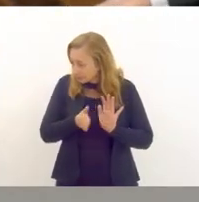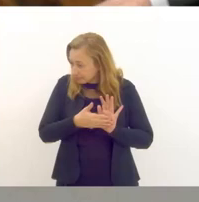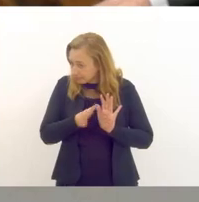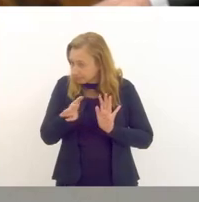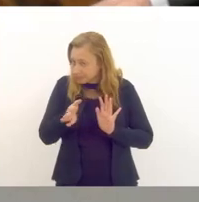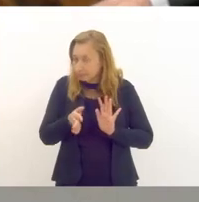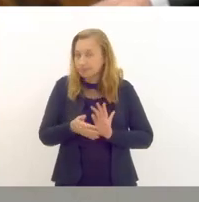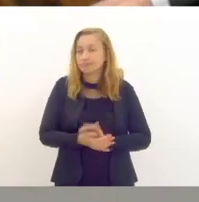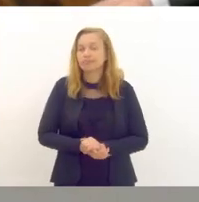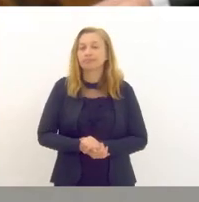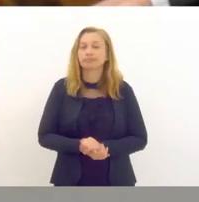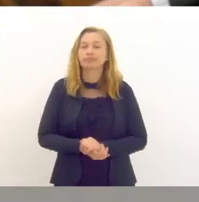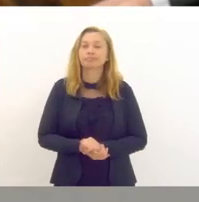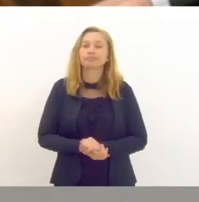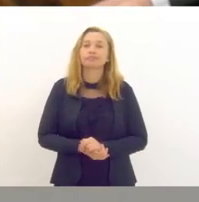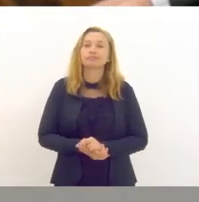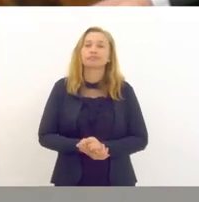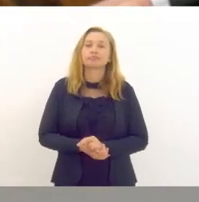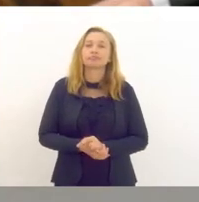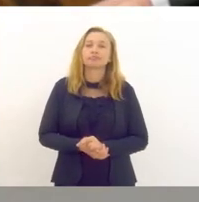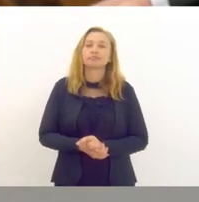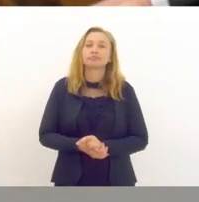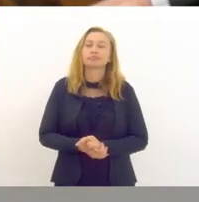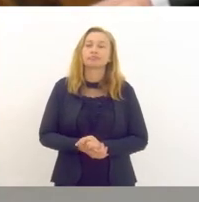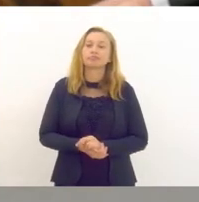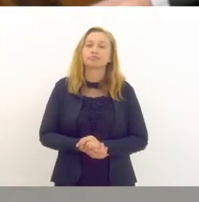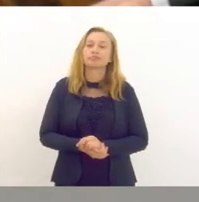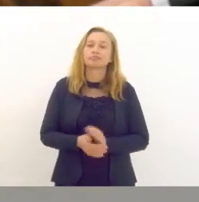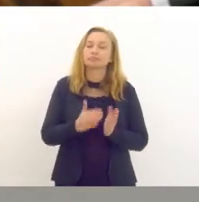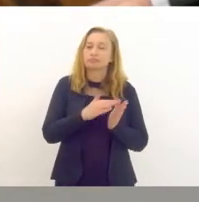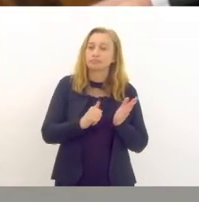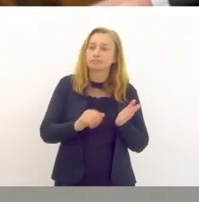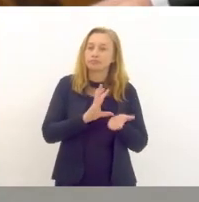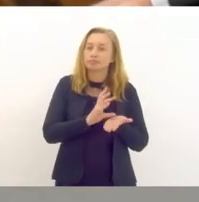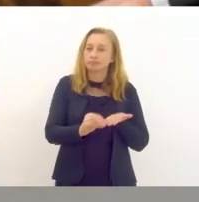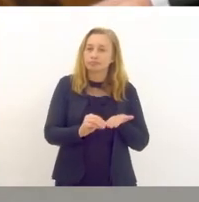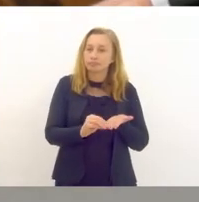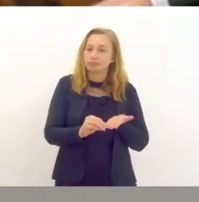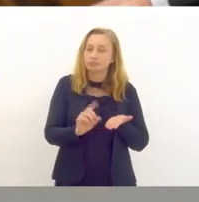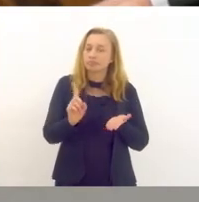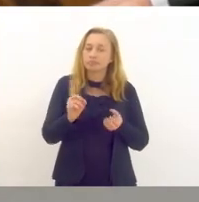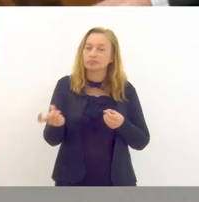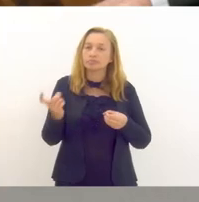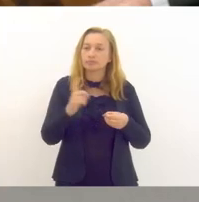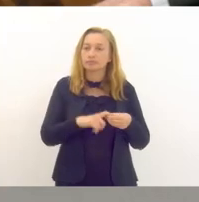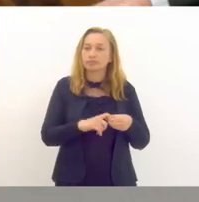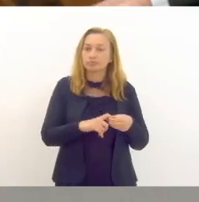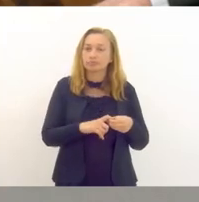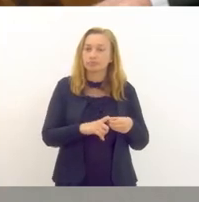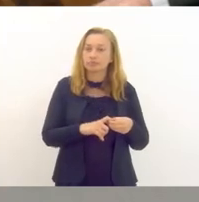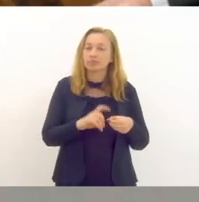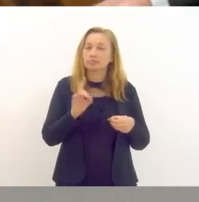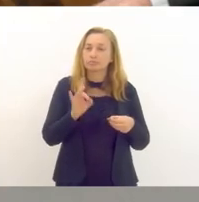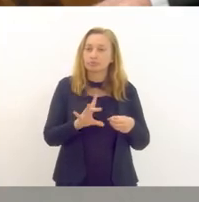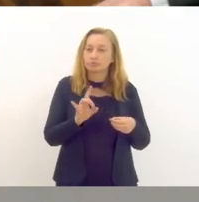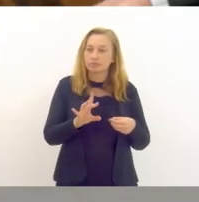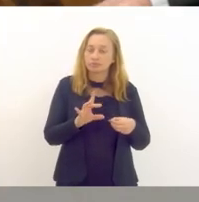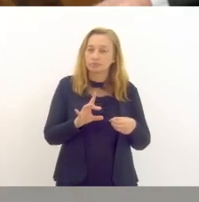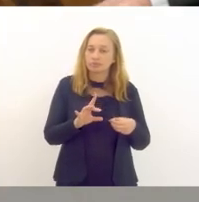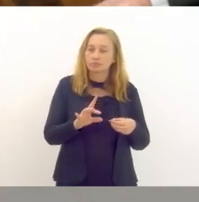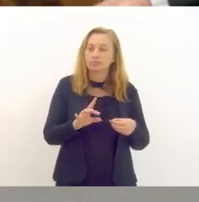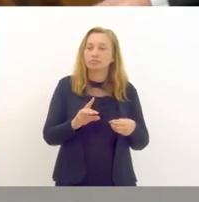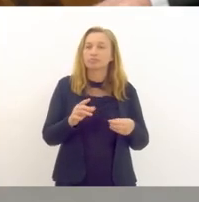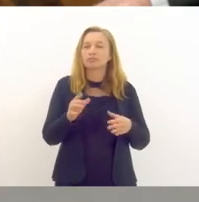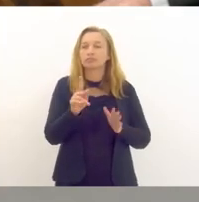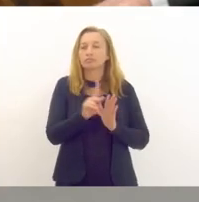essa é uma proposta que faço a vossa excelência um retirar de pauta não voltará mais voltará o projeto